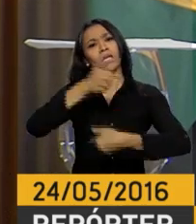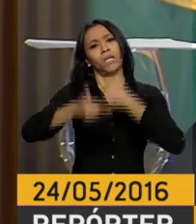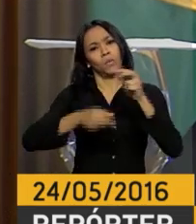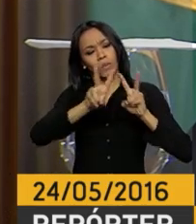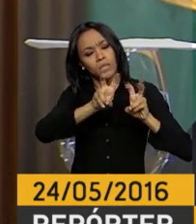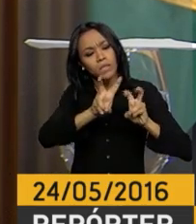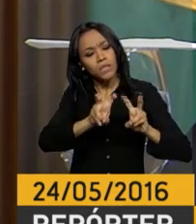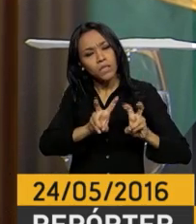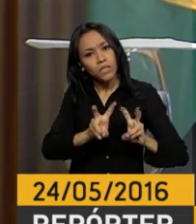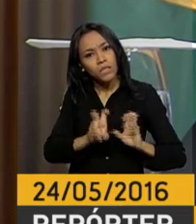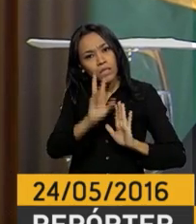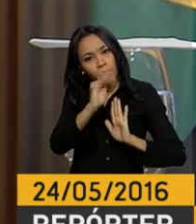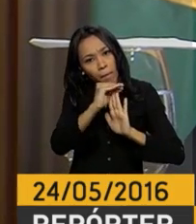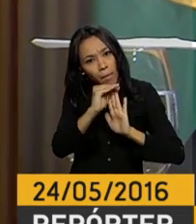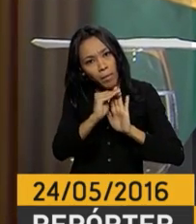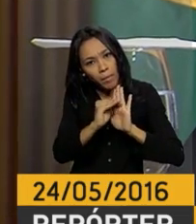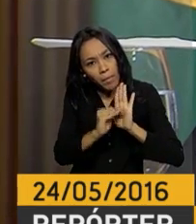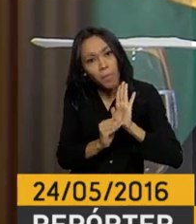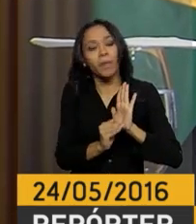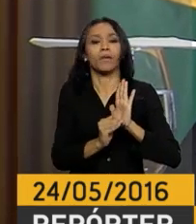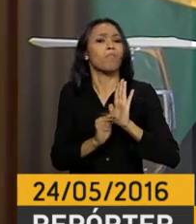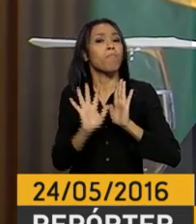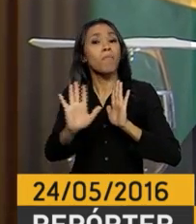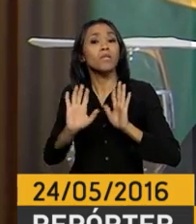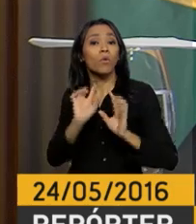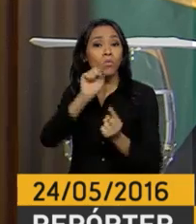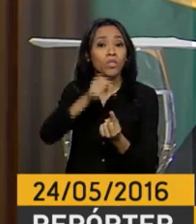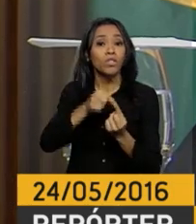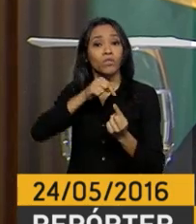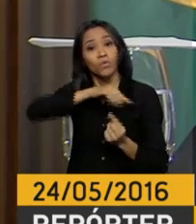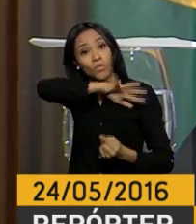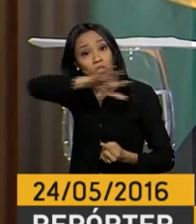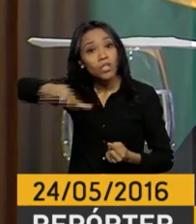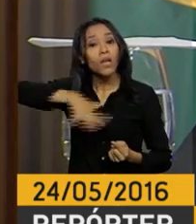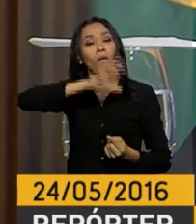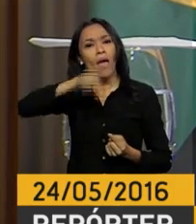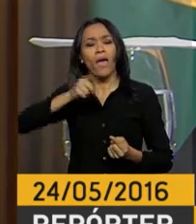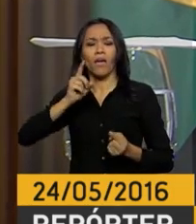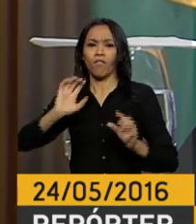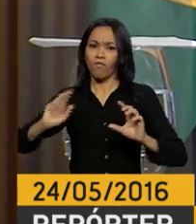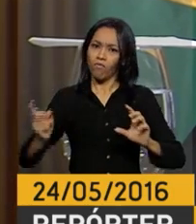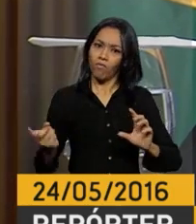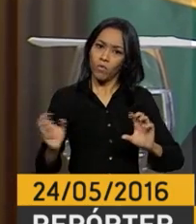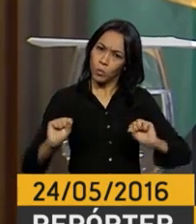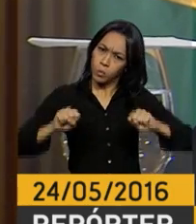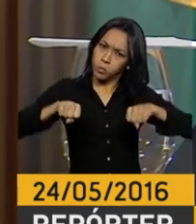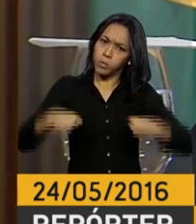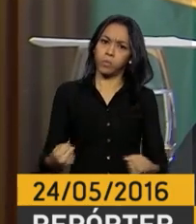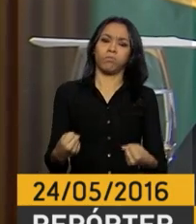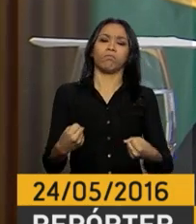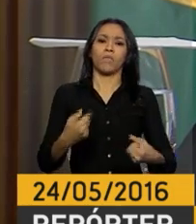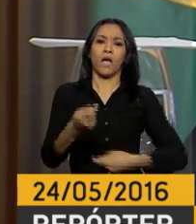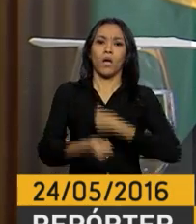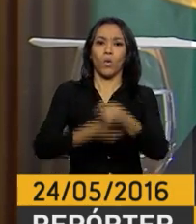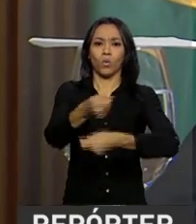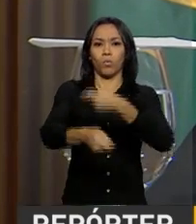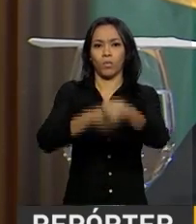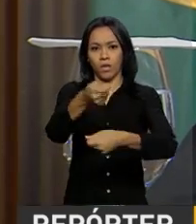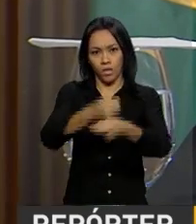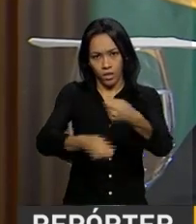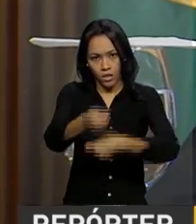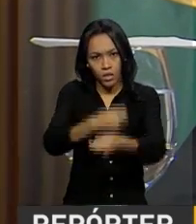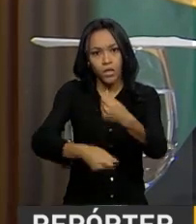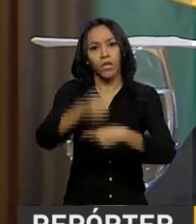matérias. Qual o objetivo central? É retomar o crescimento econômico do país, em primeiro lugar, reduzir